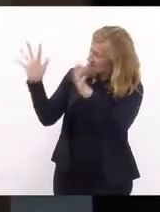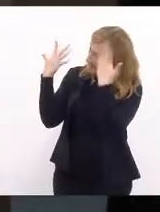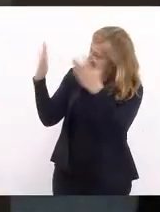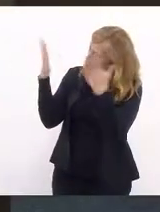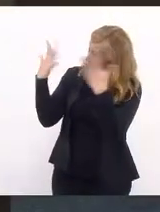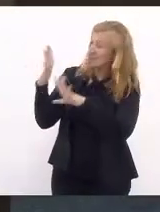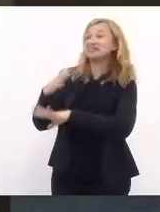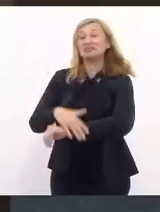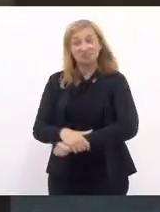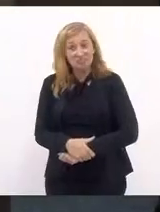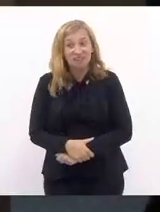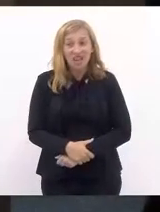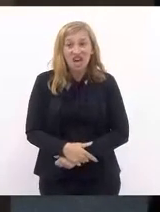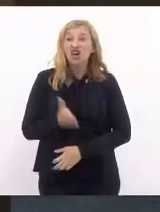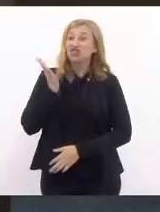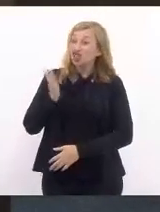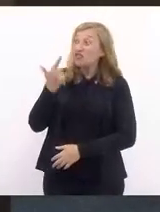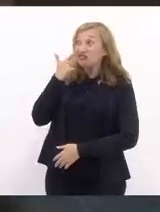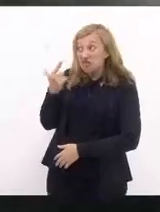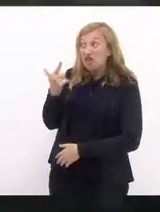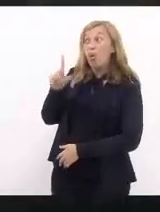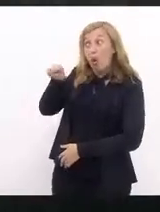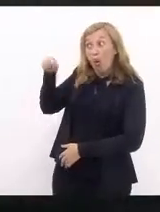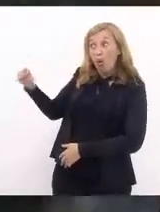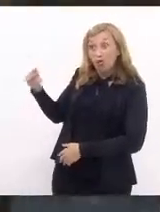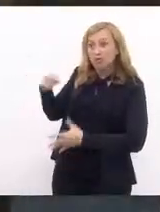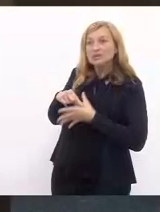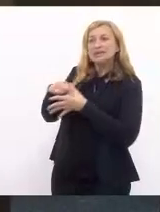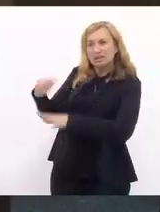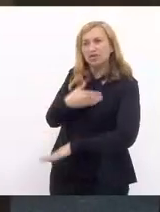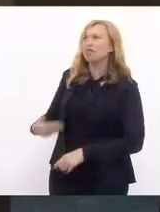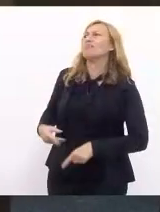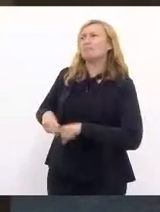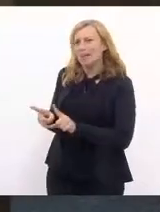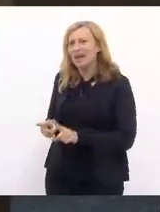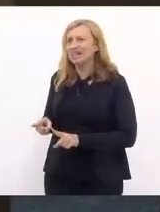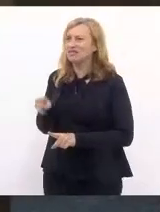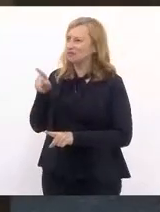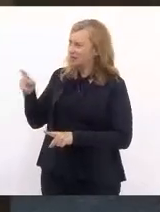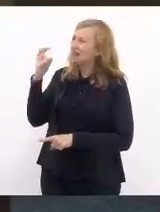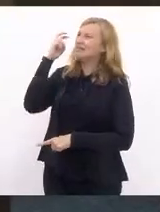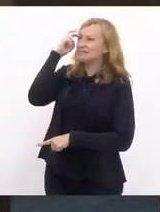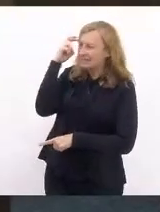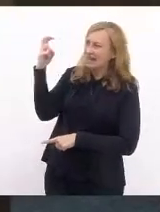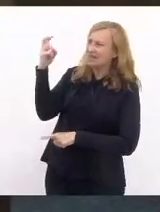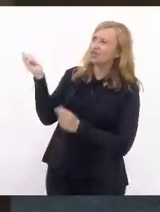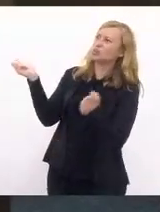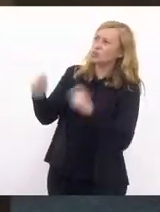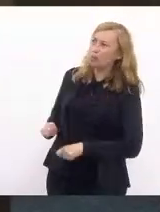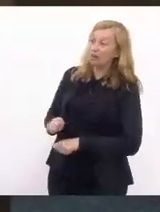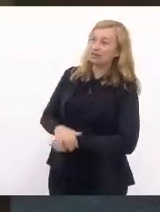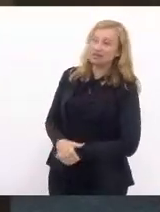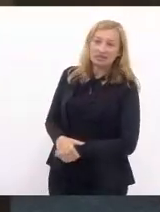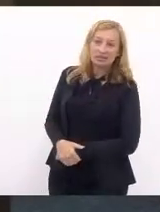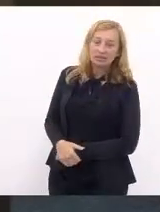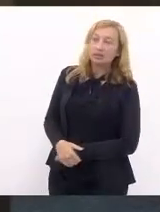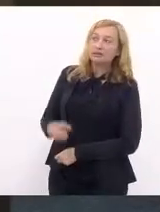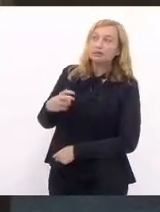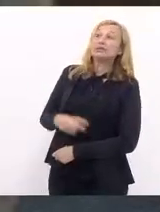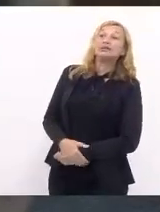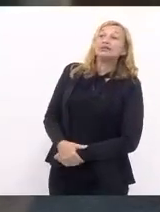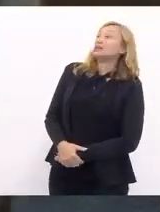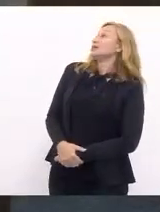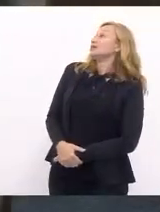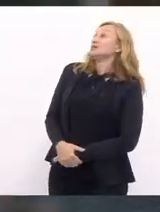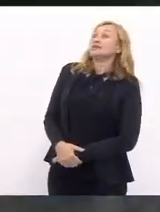parabéns que eu já vi outros líderes de governo mas tão assim competente e sábio